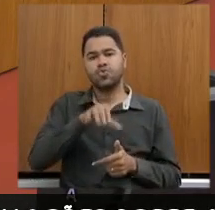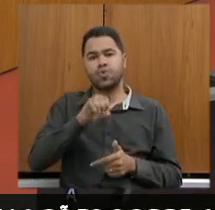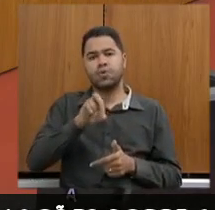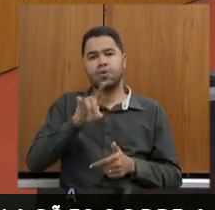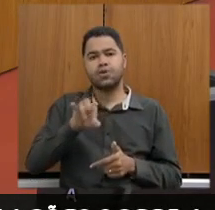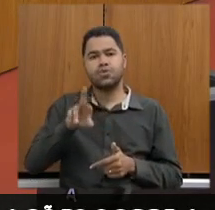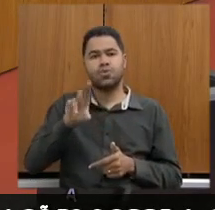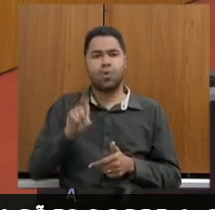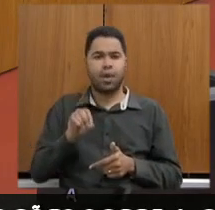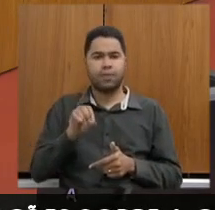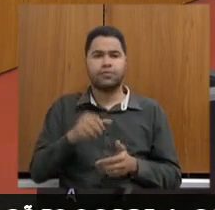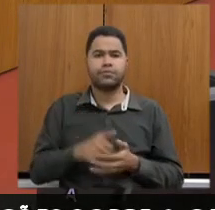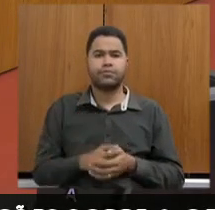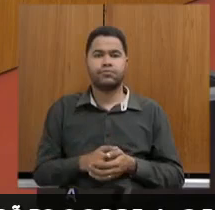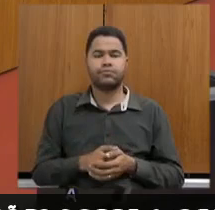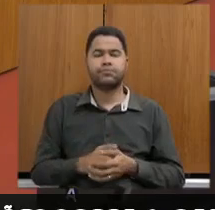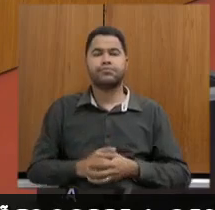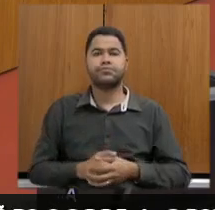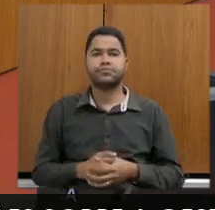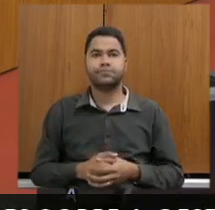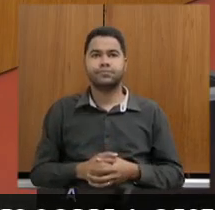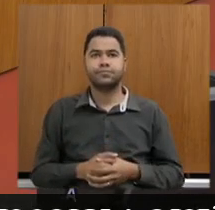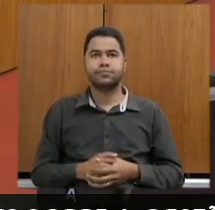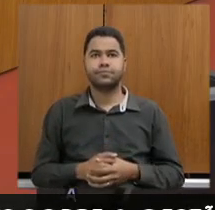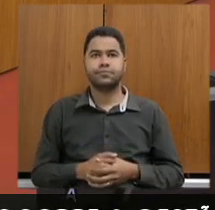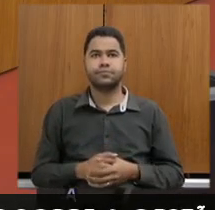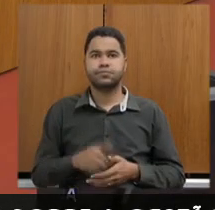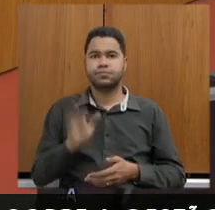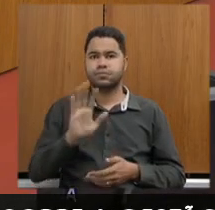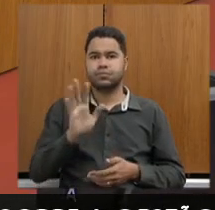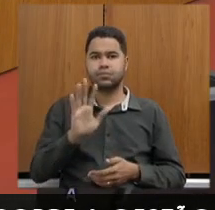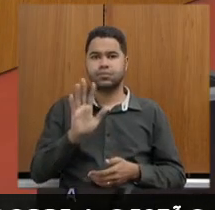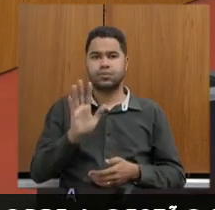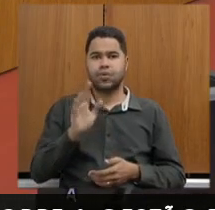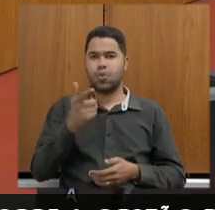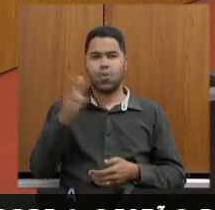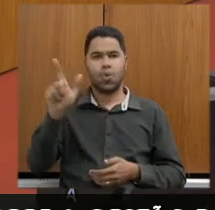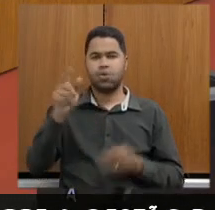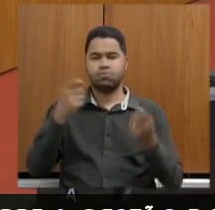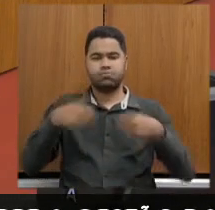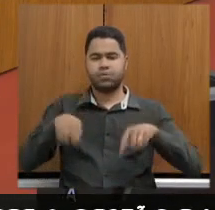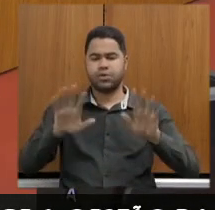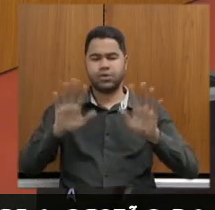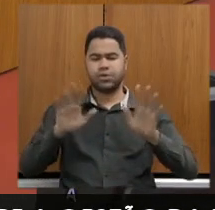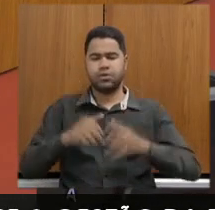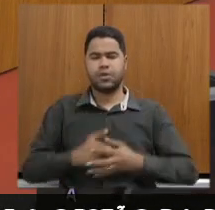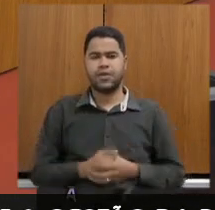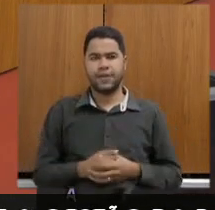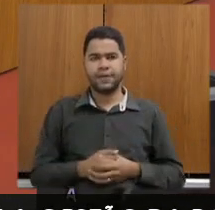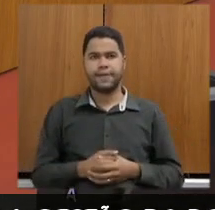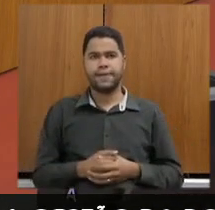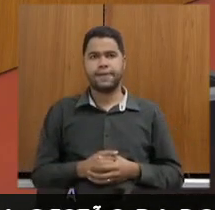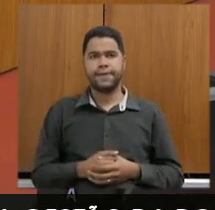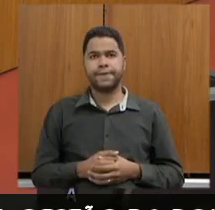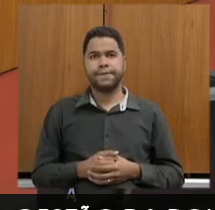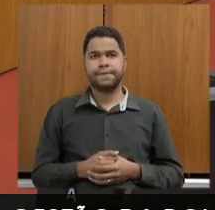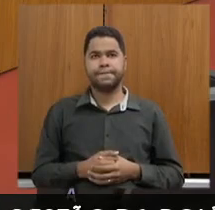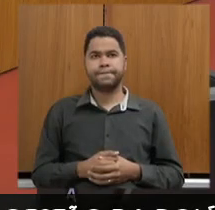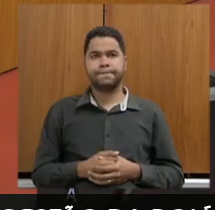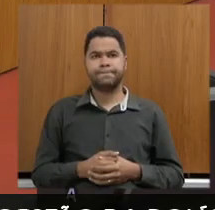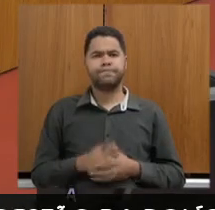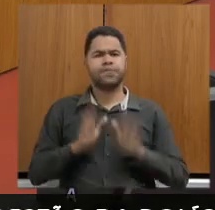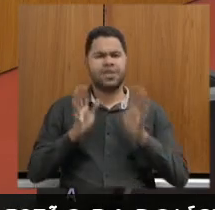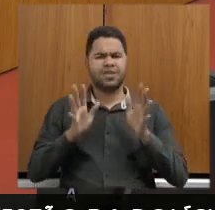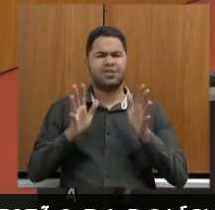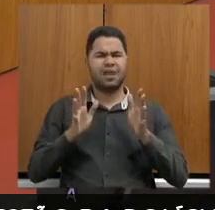Eduardo Santana pode 15 anos de vídeo esses outros preciso outro áudio não esquecer o